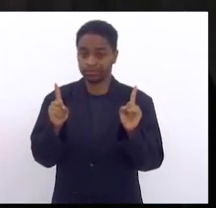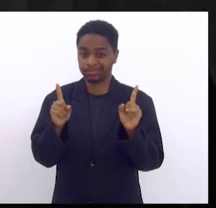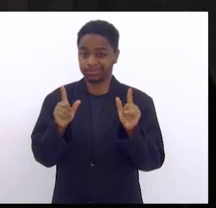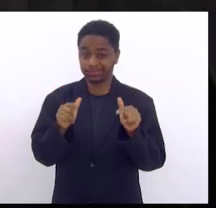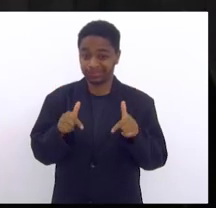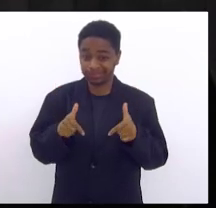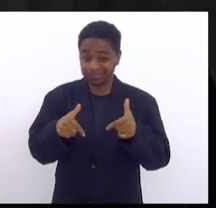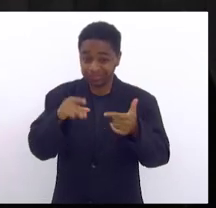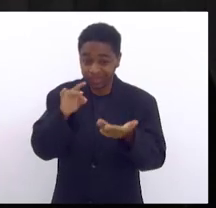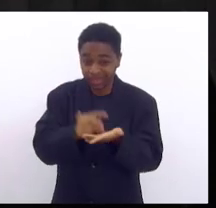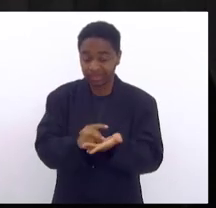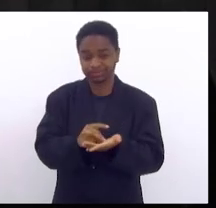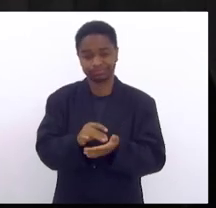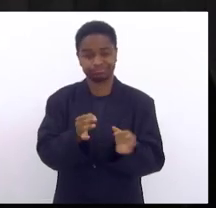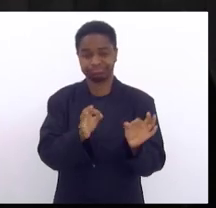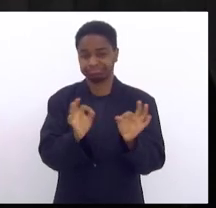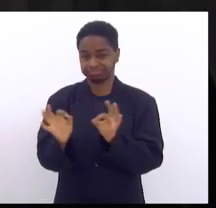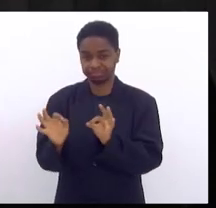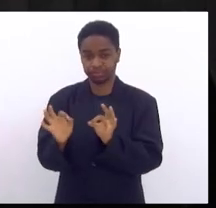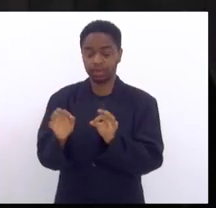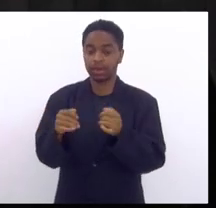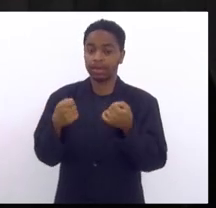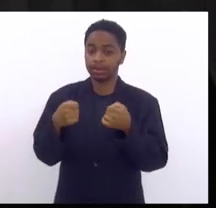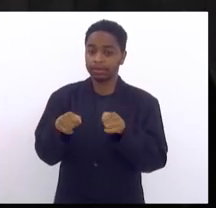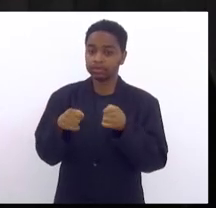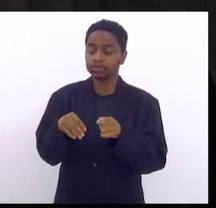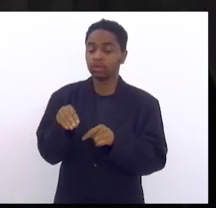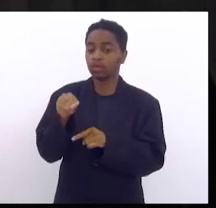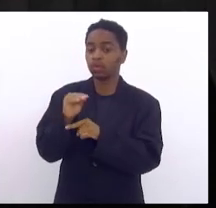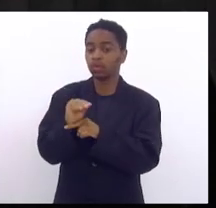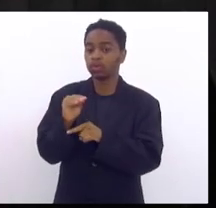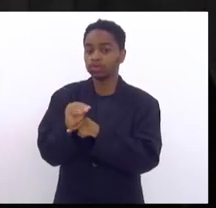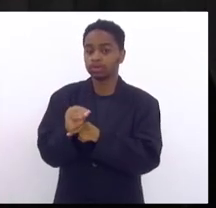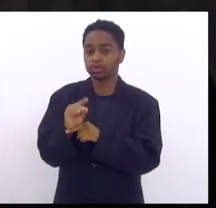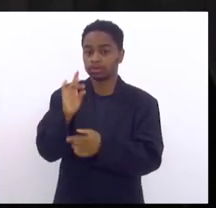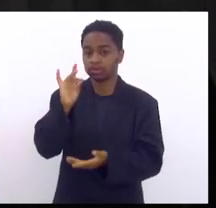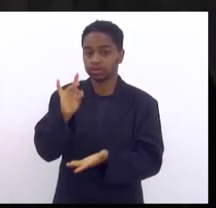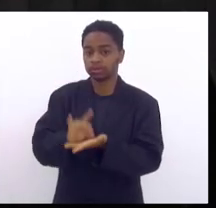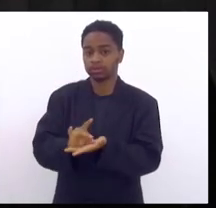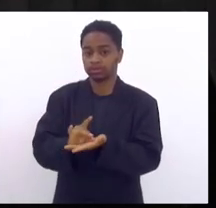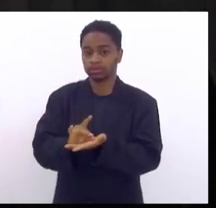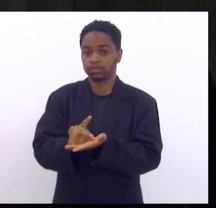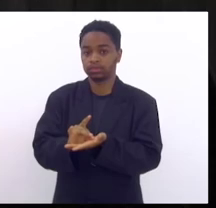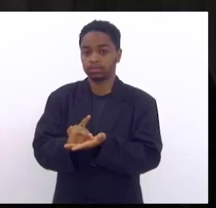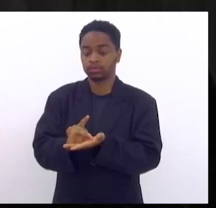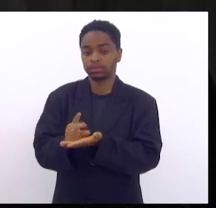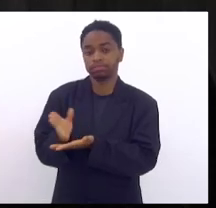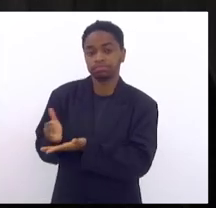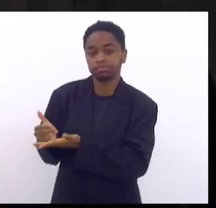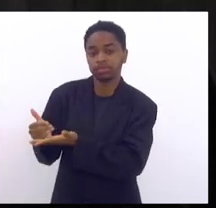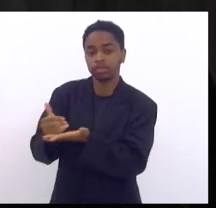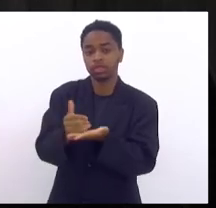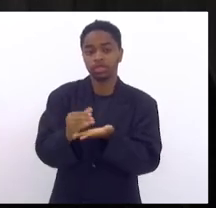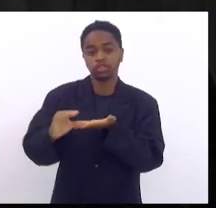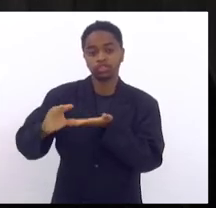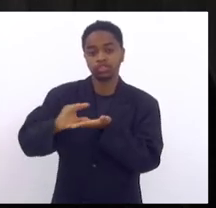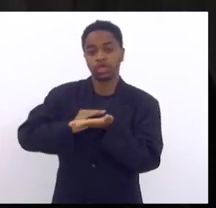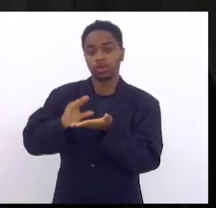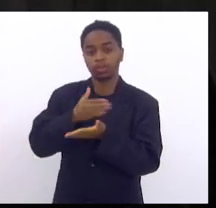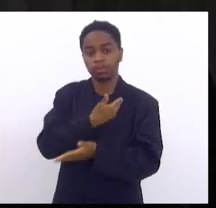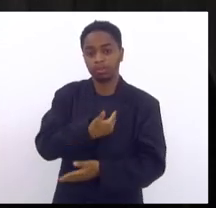casa, cuidar especificamente das receitas públicas do